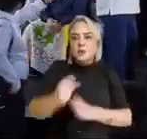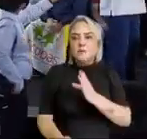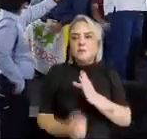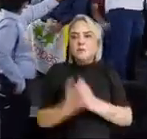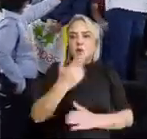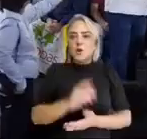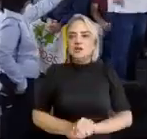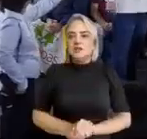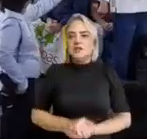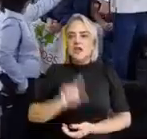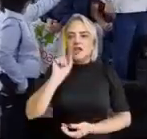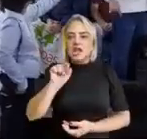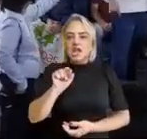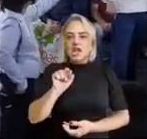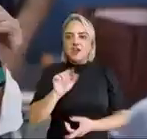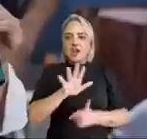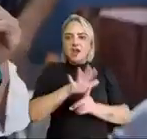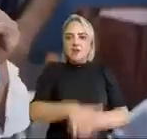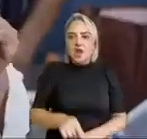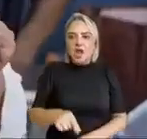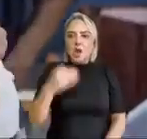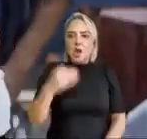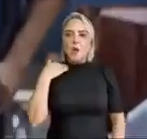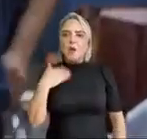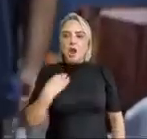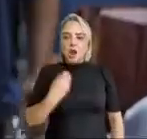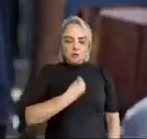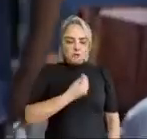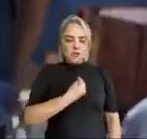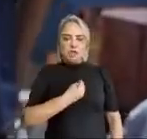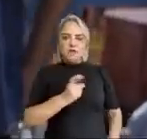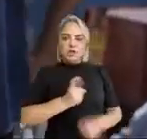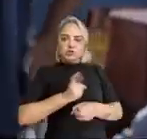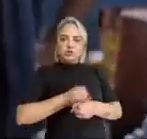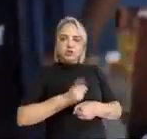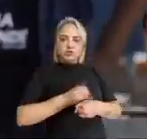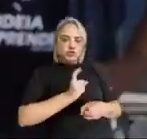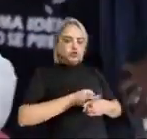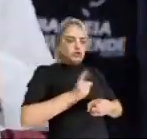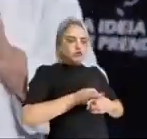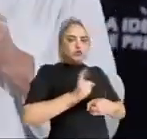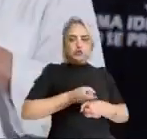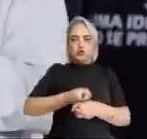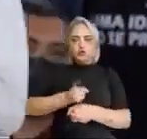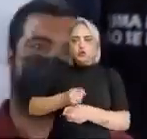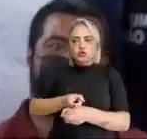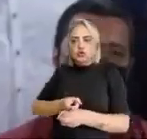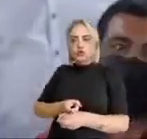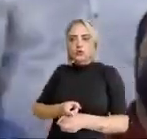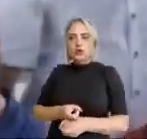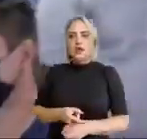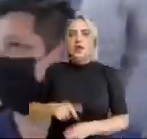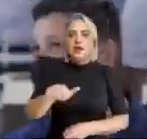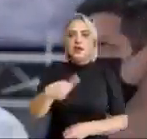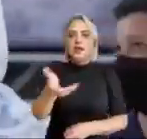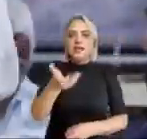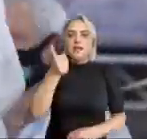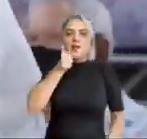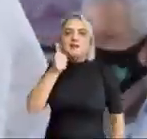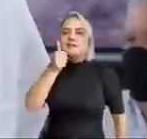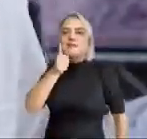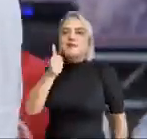aqueles que estão só para viver de dinheiro especulativo. Eu quero chamar as mulheres para dizer: vocês